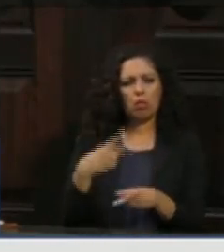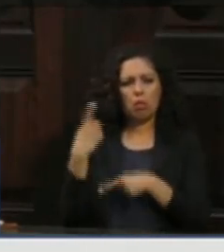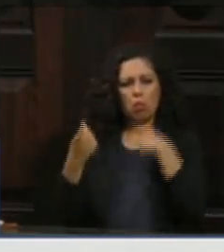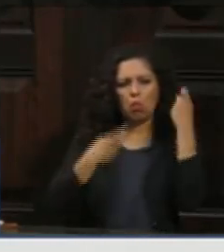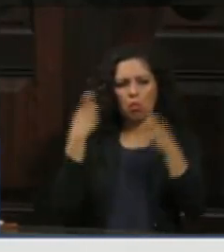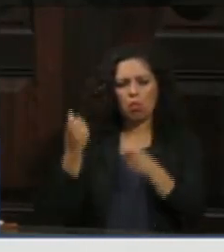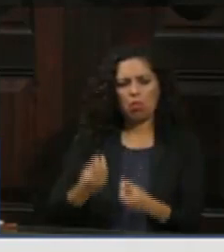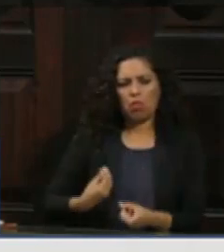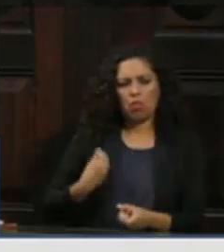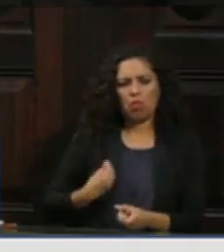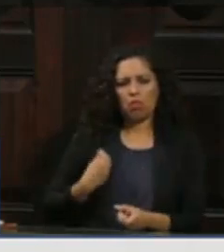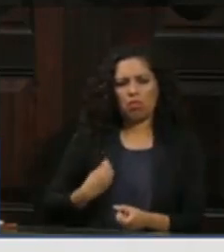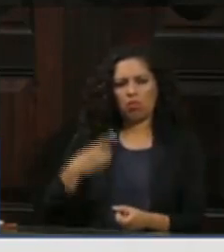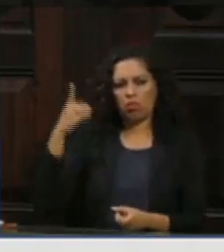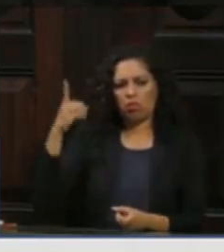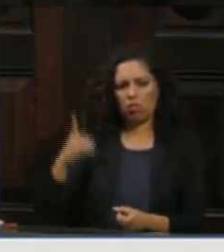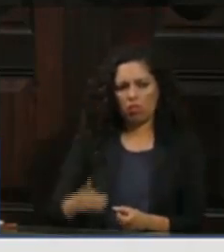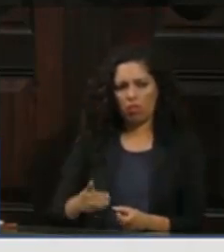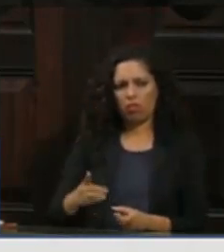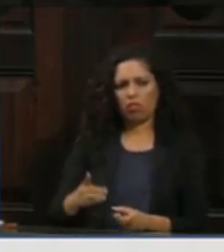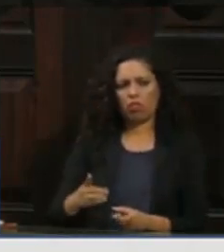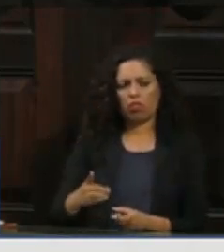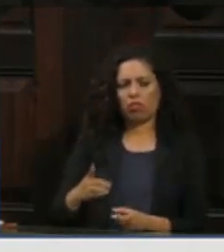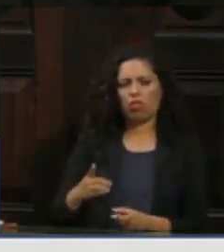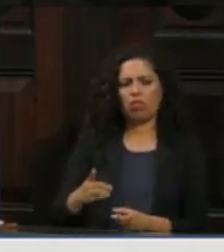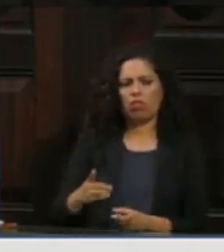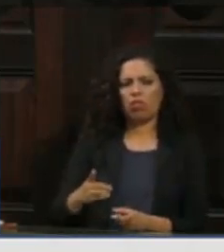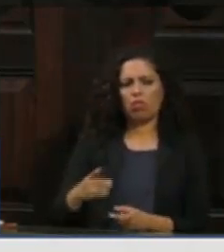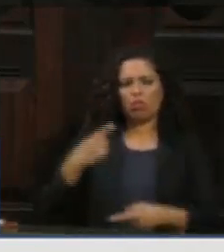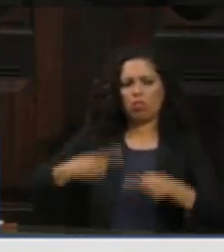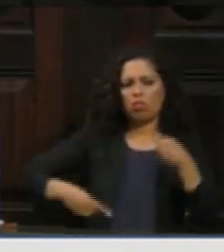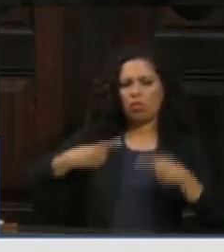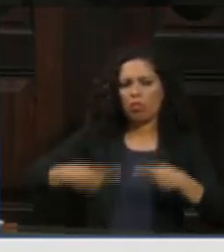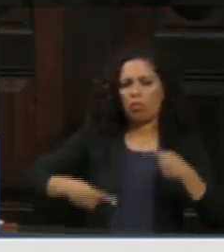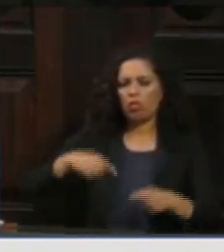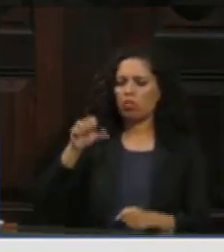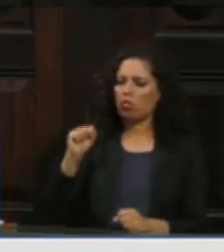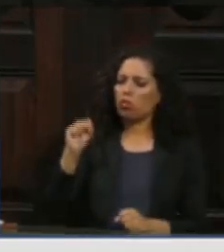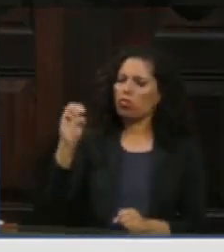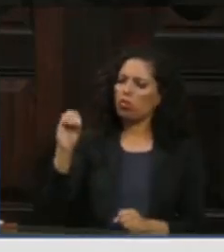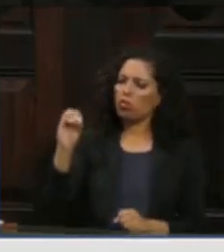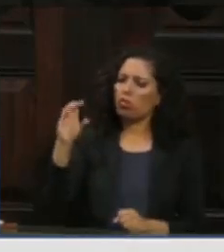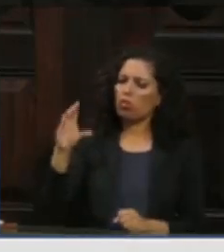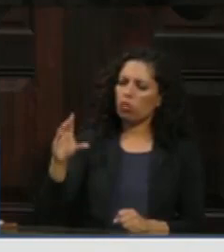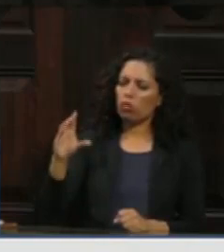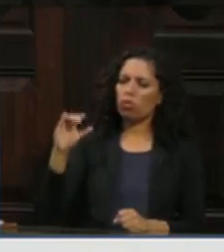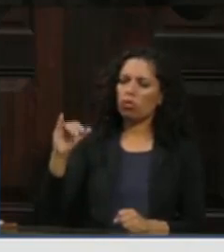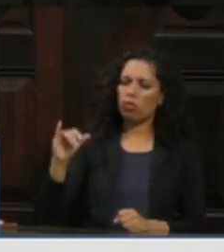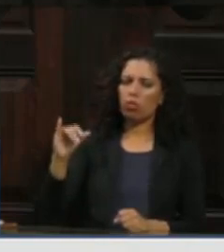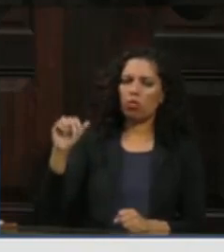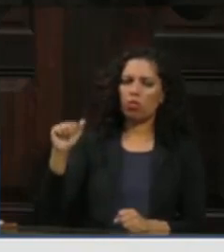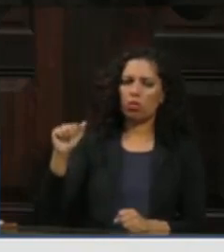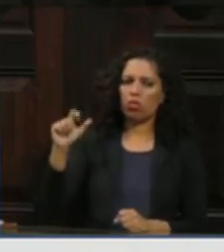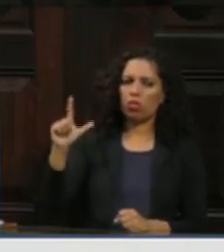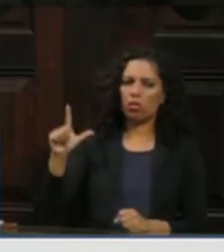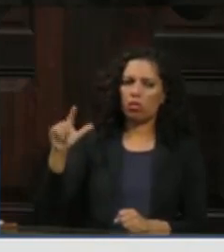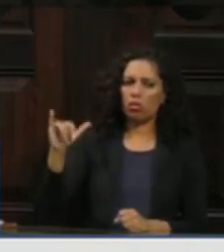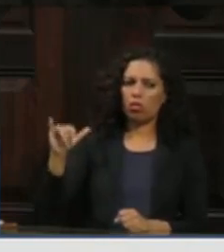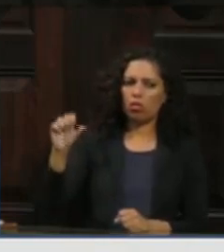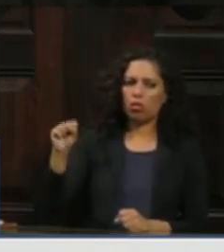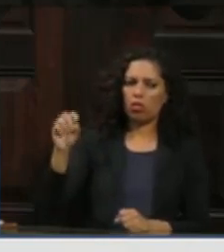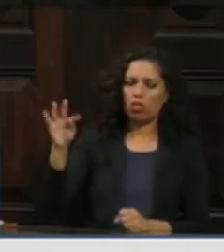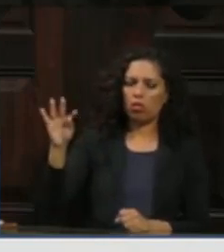convicções e nos ensinando exatamente o caminho de navegar em